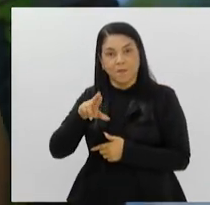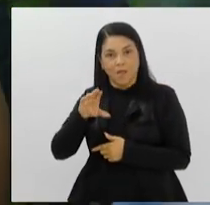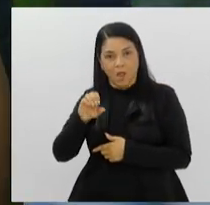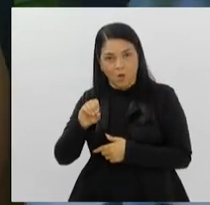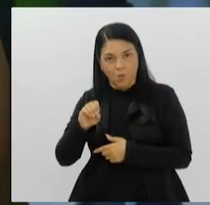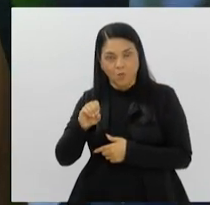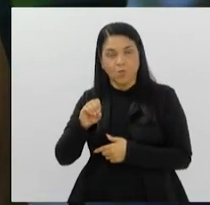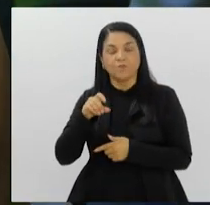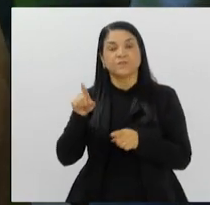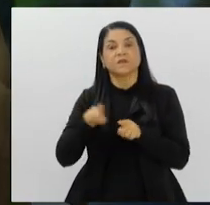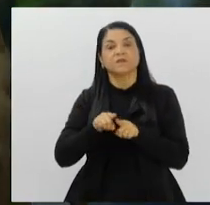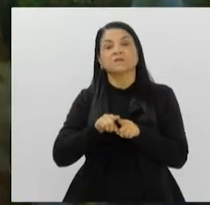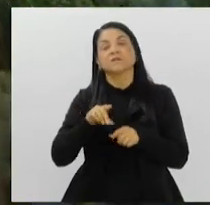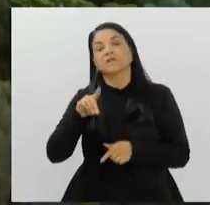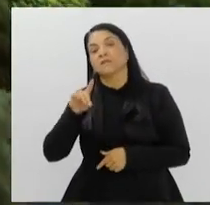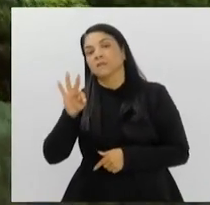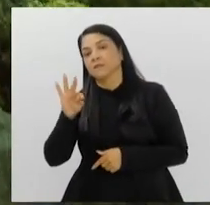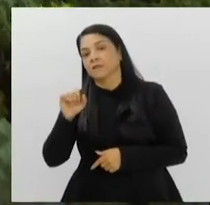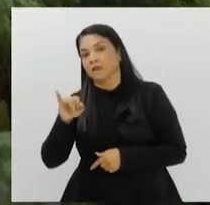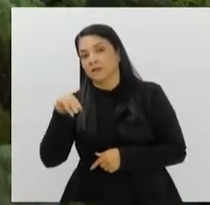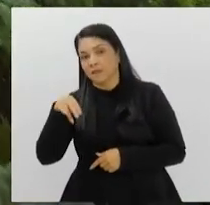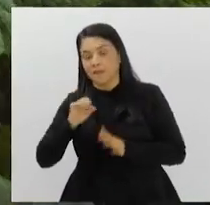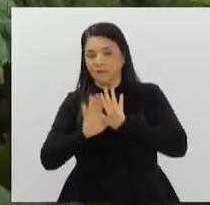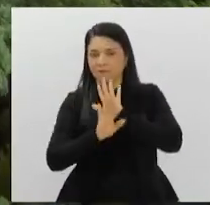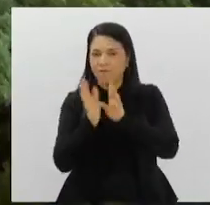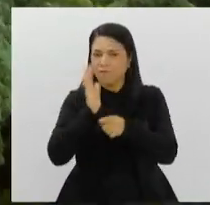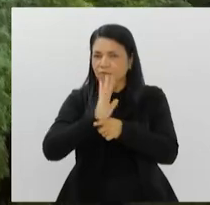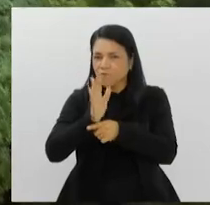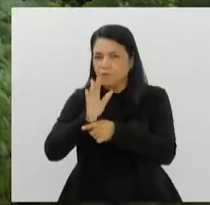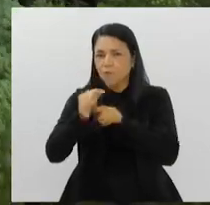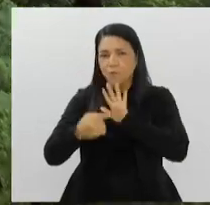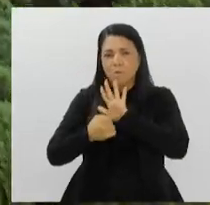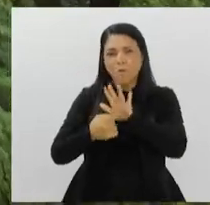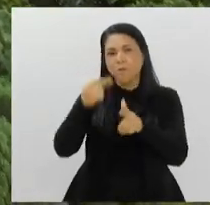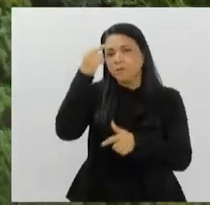e Tainá de Lucas, o filme apresenta o pensamento